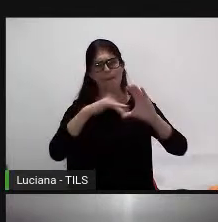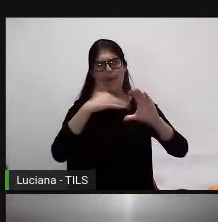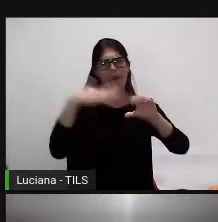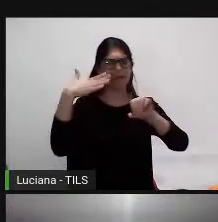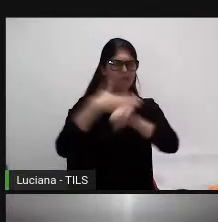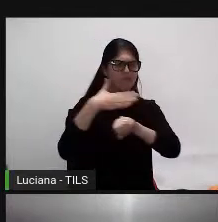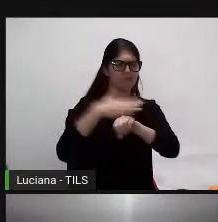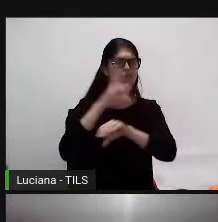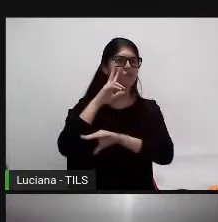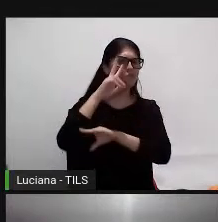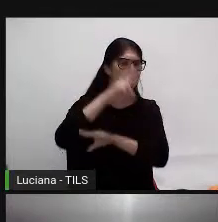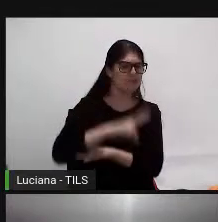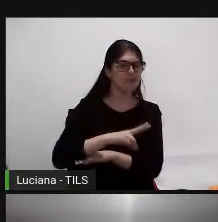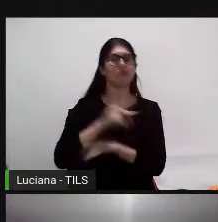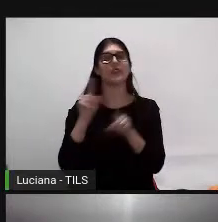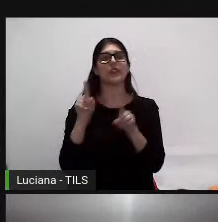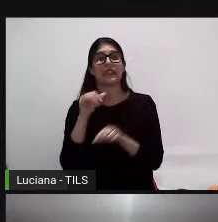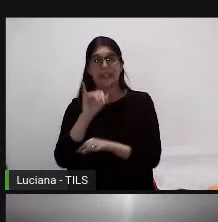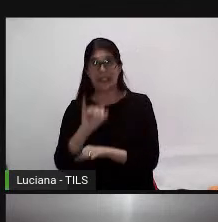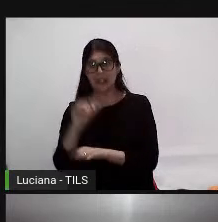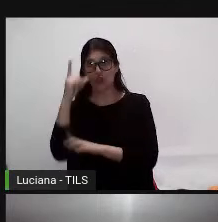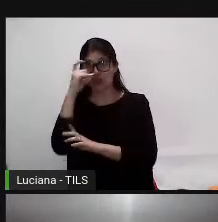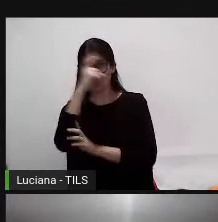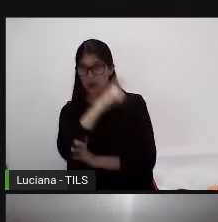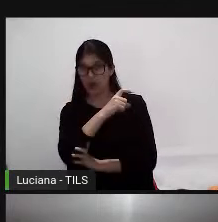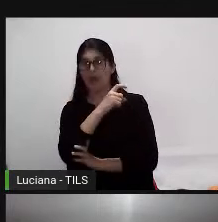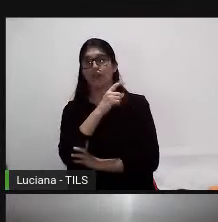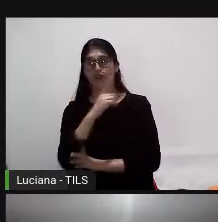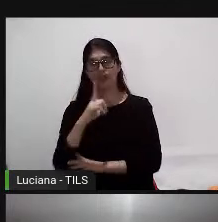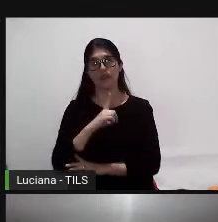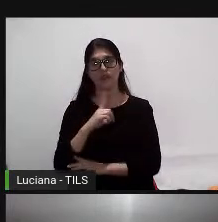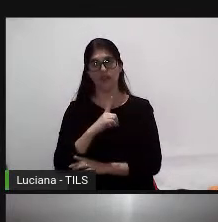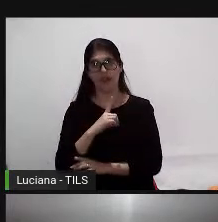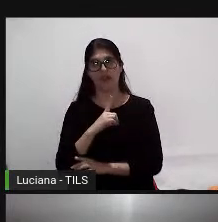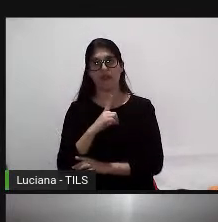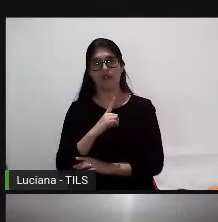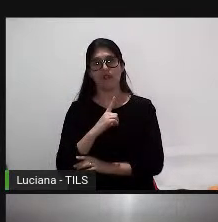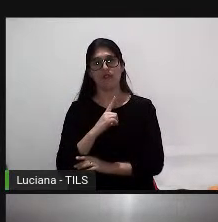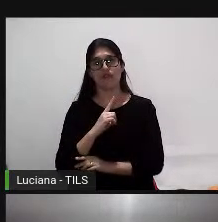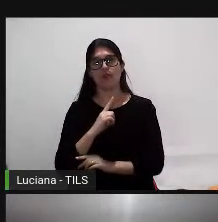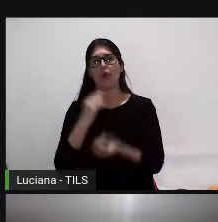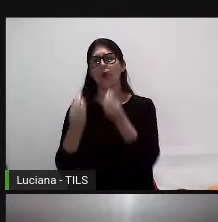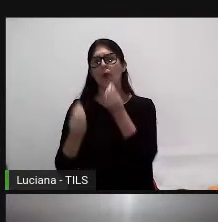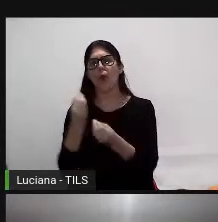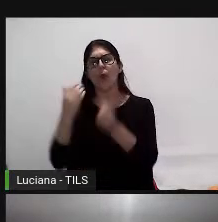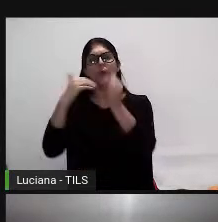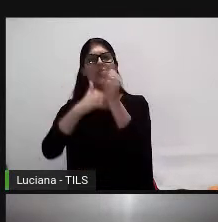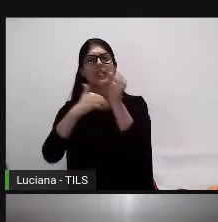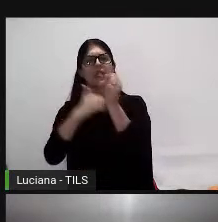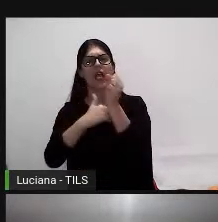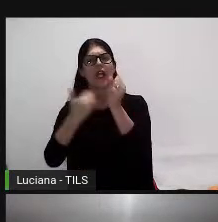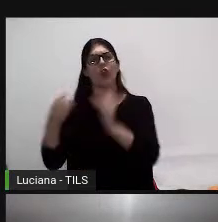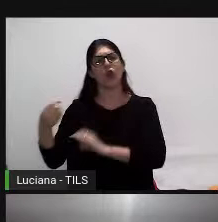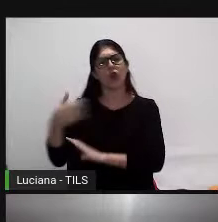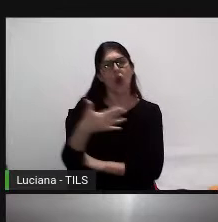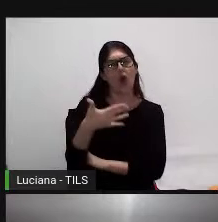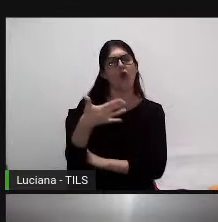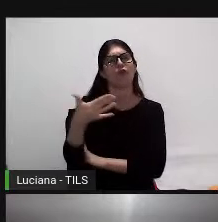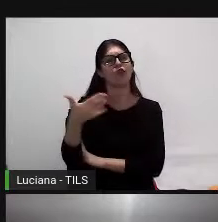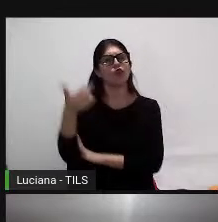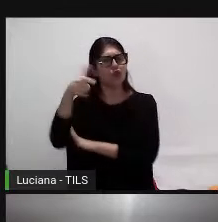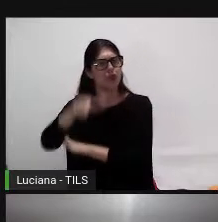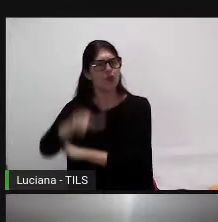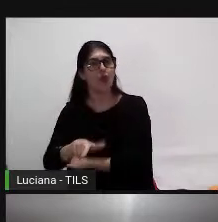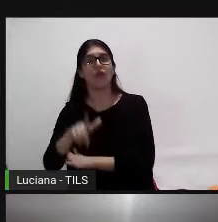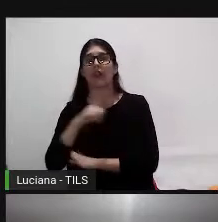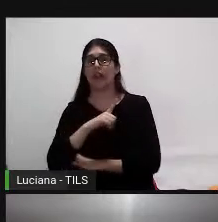E caso tenha dificuldade, vai ter como recuperar senha. Então, algumas informações importantes já